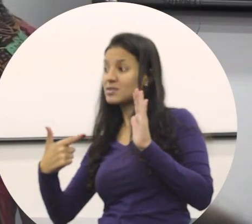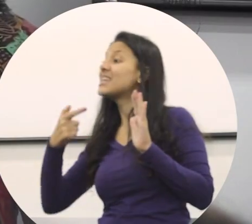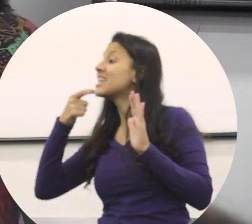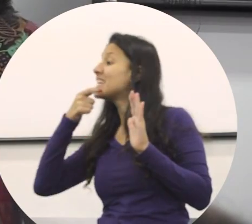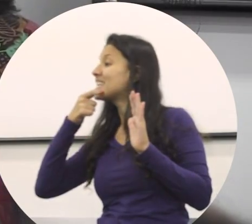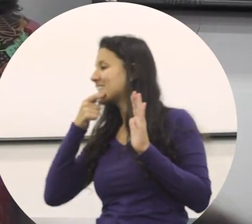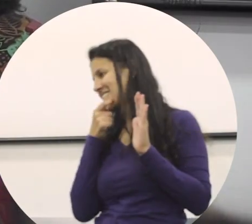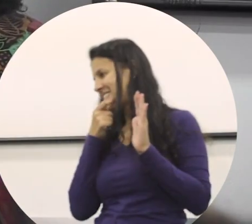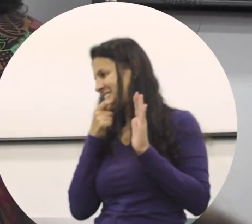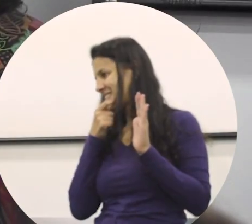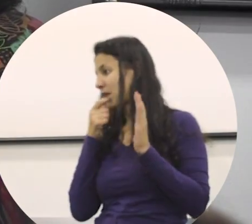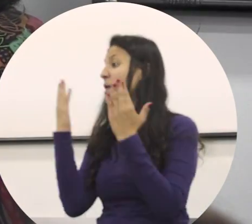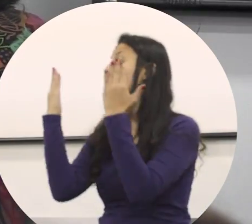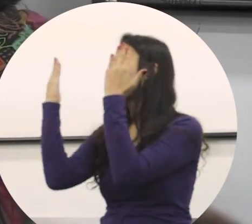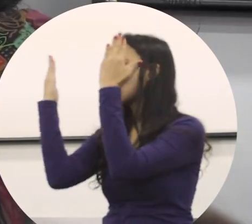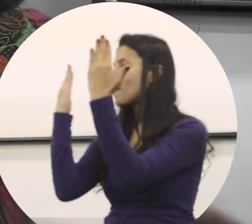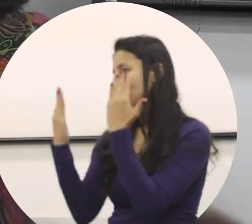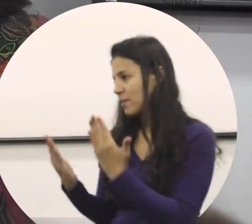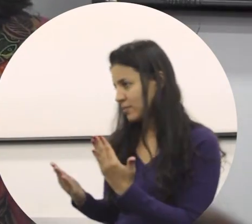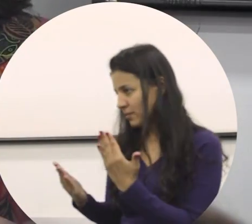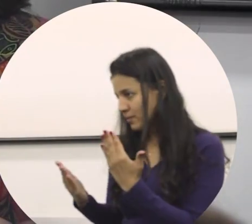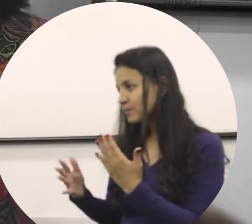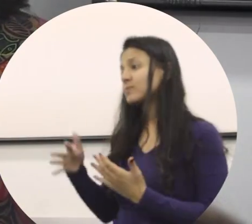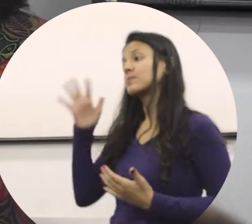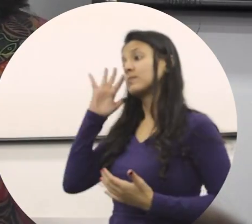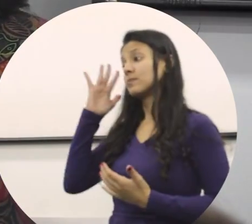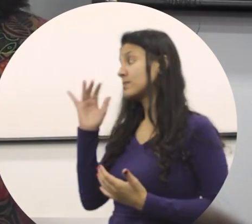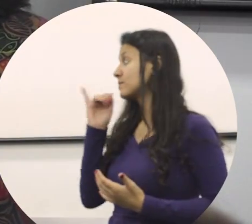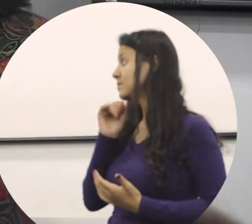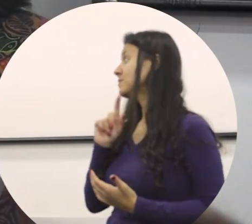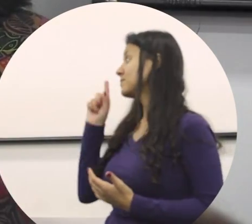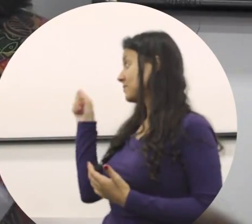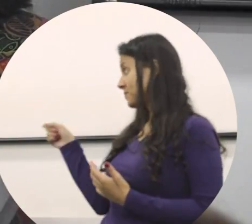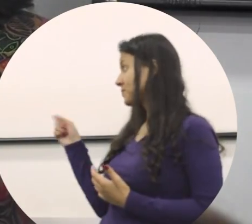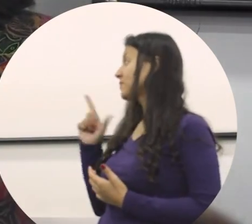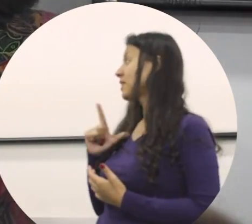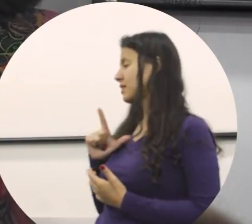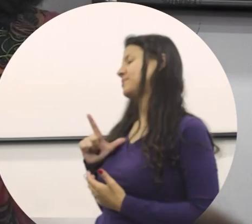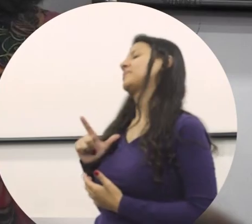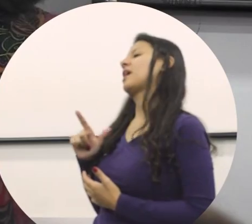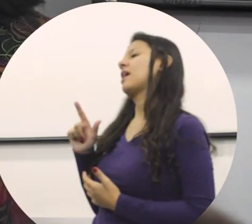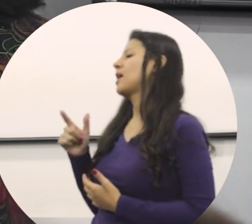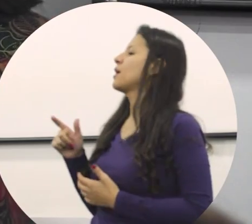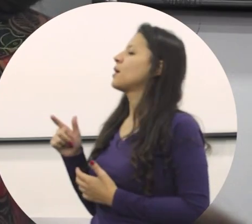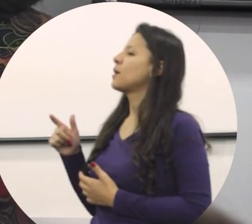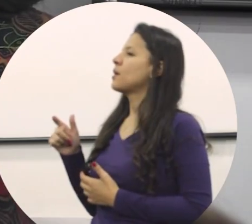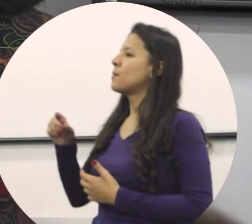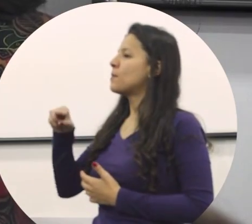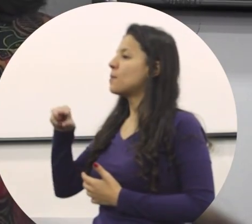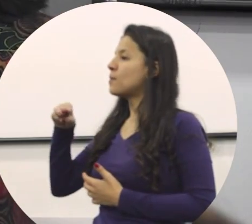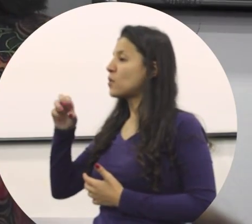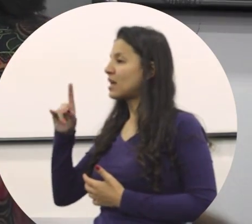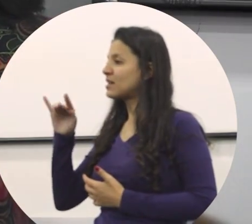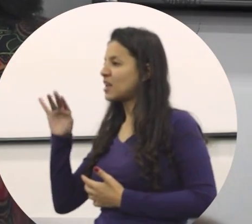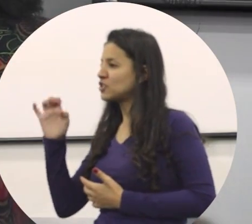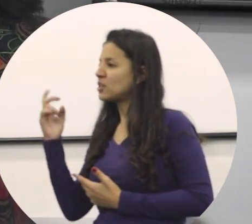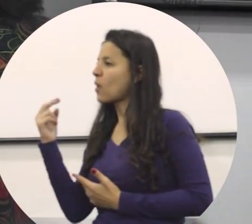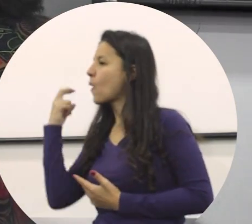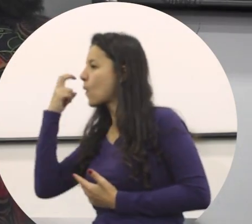inglês, né? Mas o que tem sido pensado, que é aqui está a mesma modalidade, né? Oral, mas no